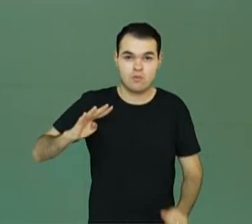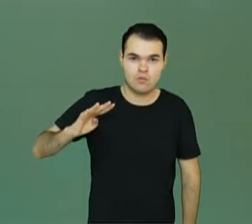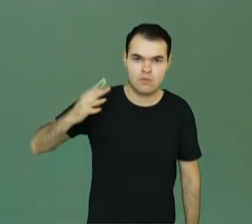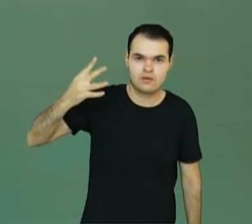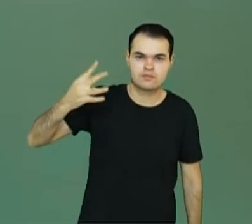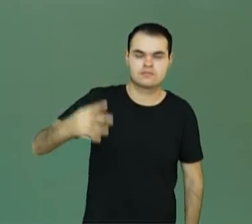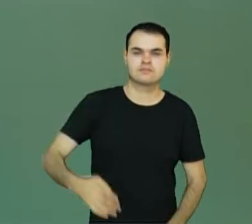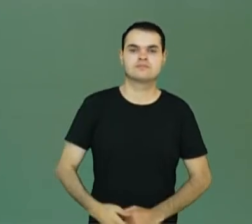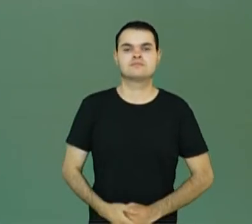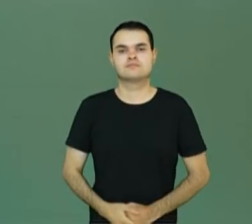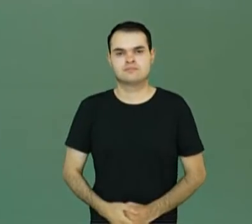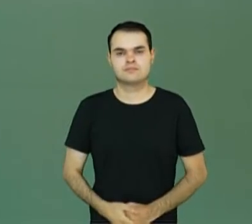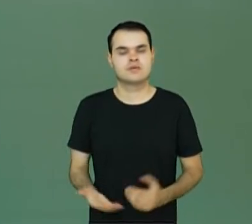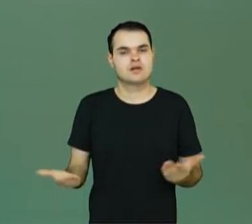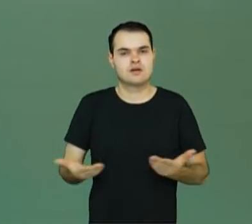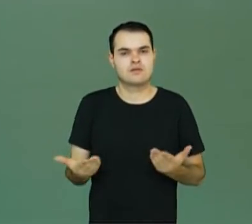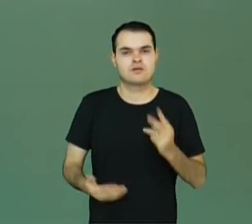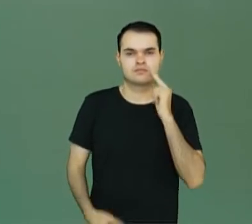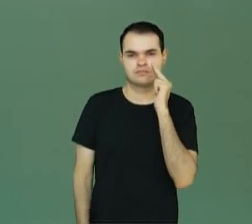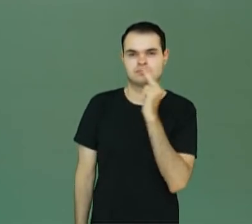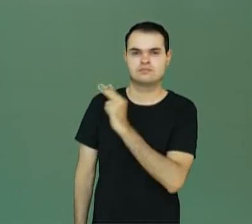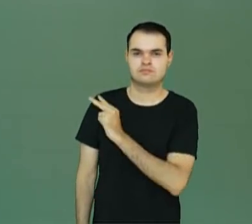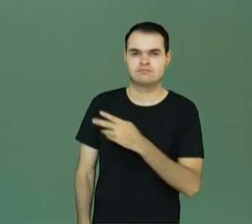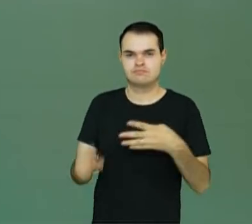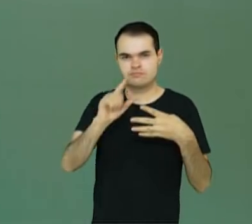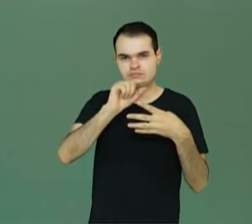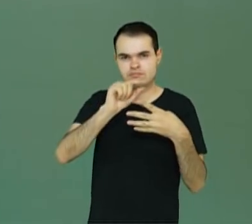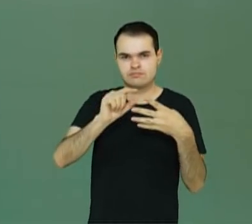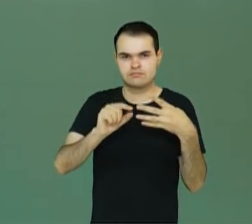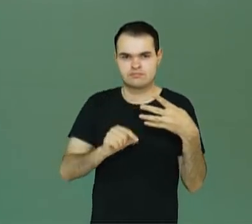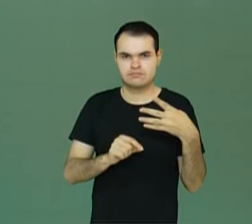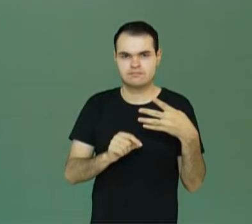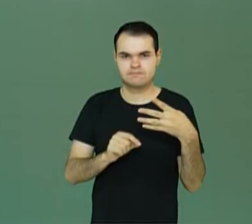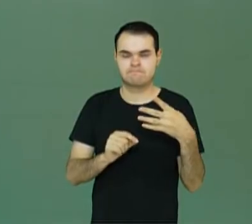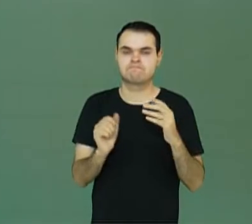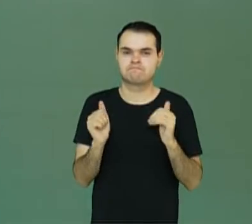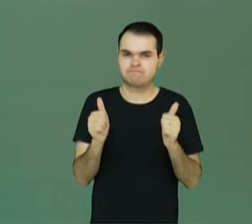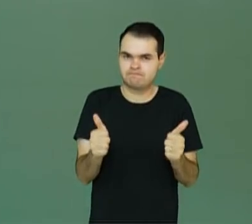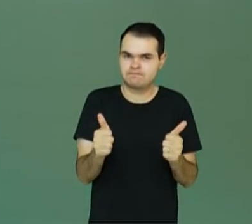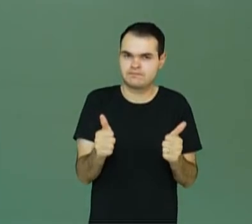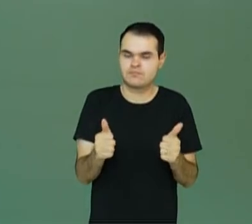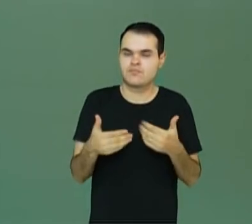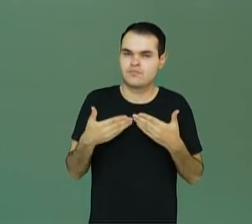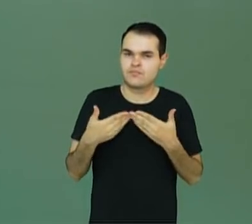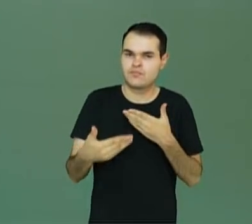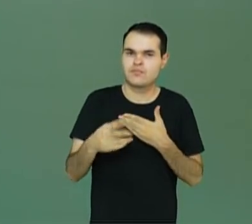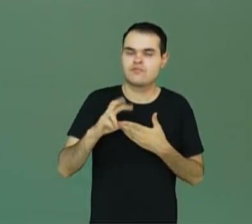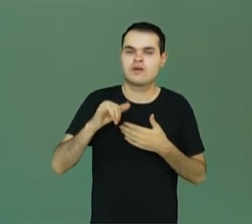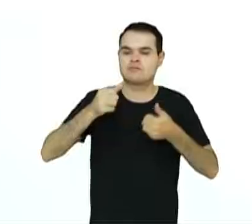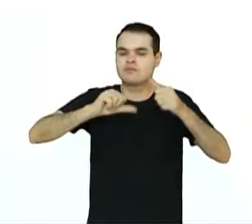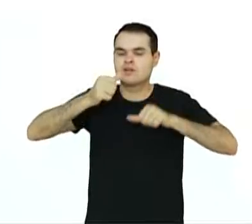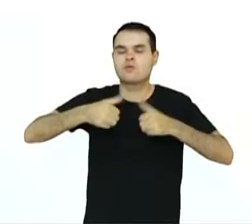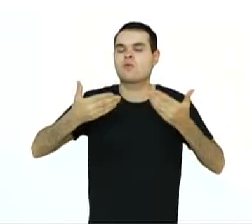vezes maior, tá? Então, agora nós vamos olhar para as alternativas e daí nós vamos avaliar qual que é a alternativa correta, certo?